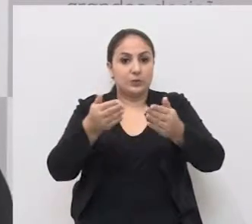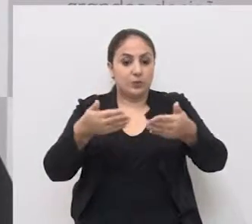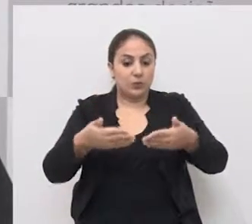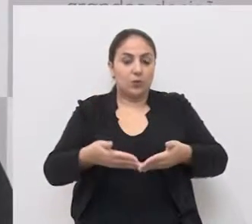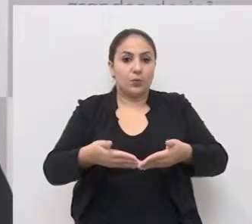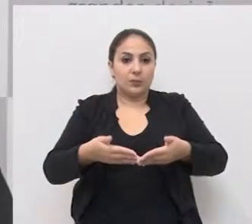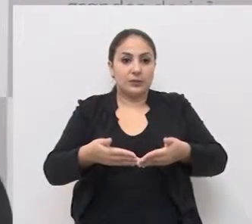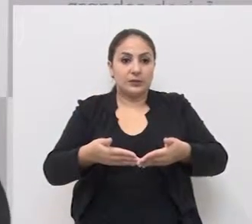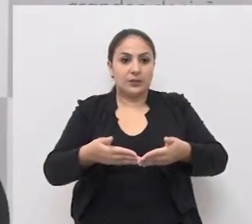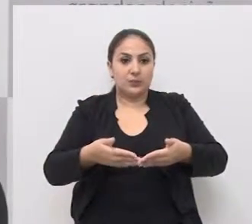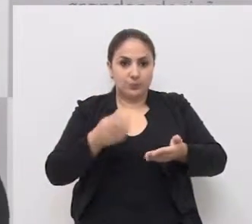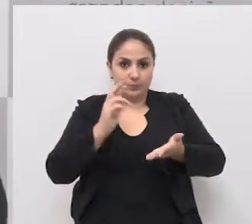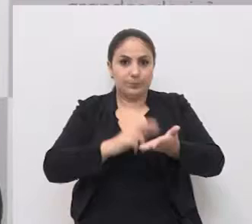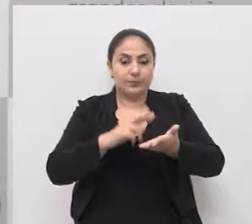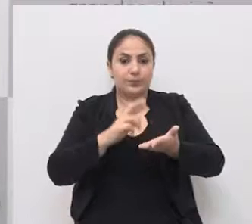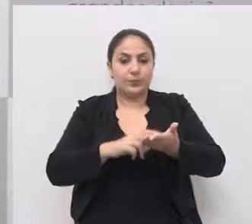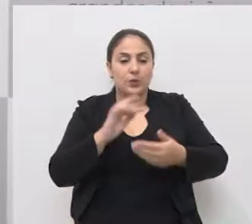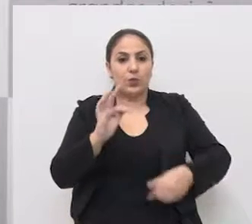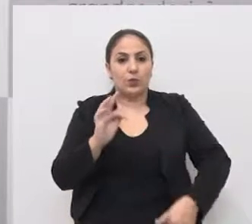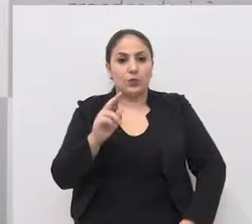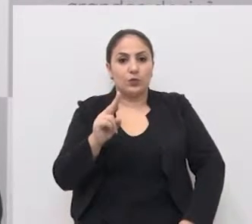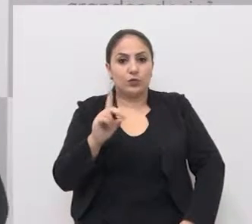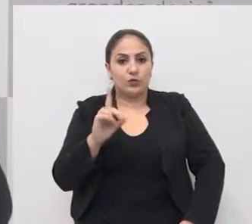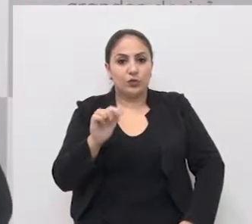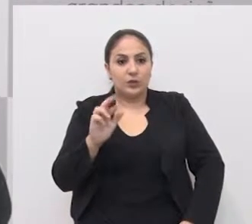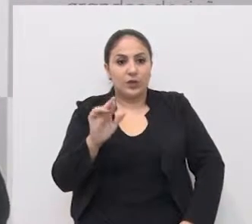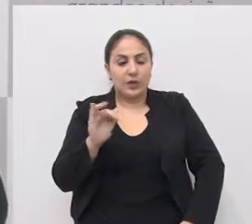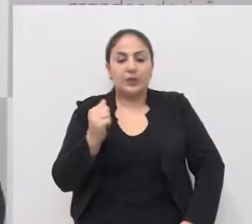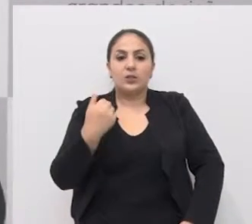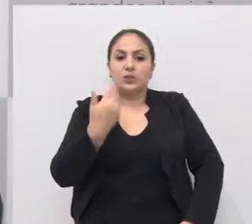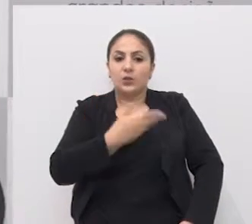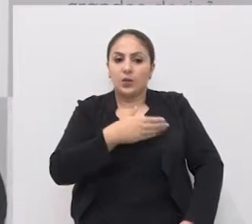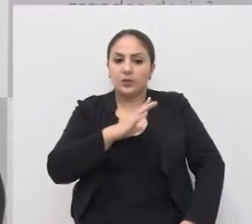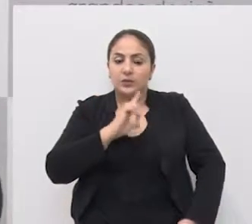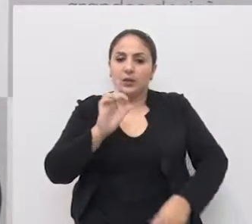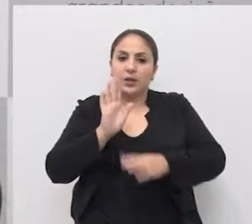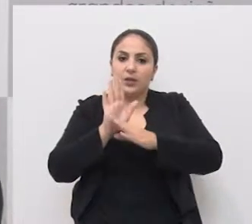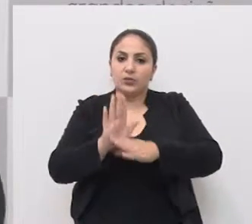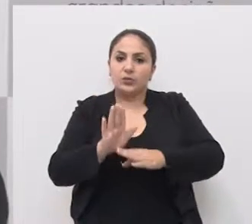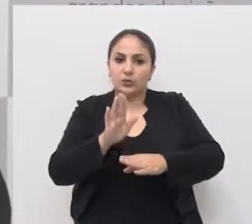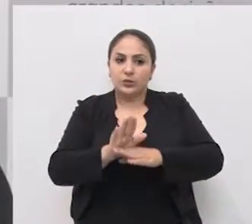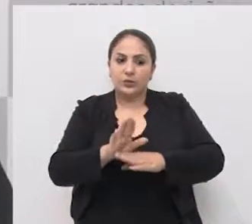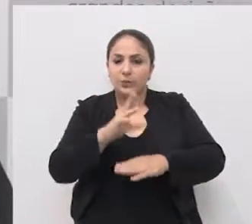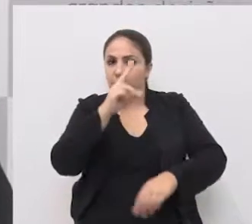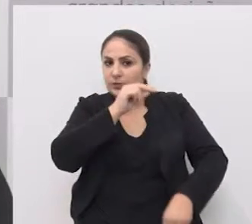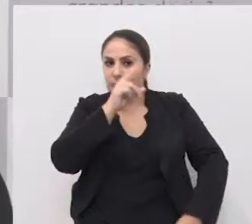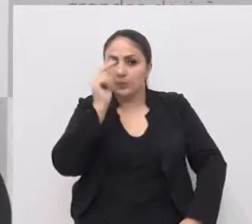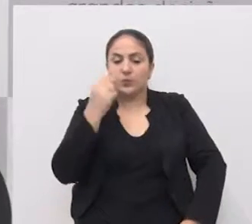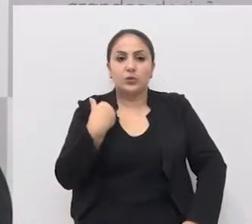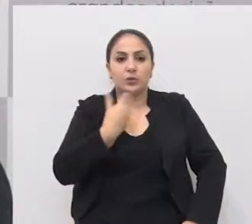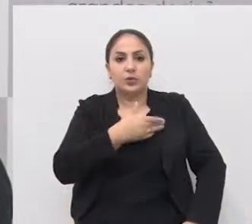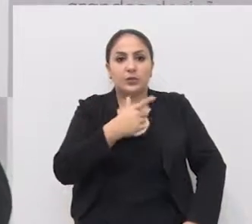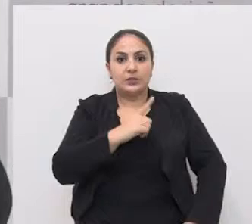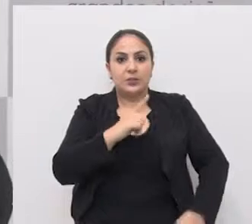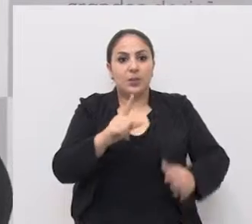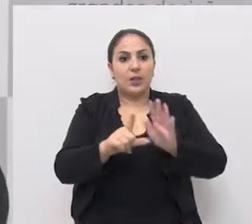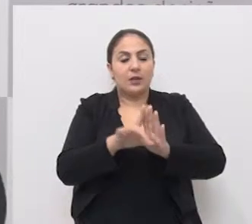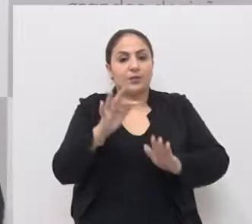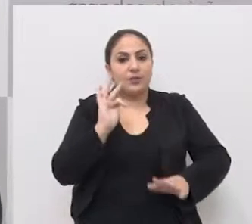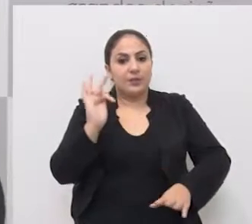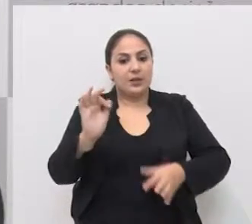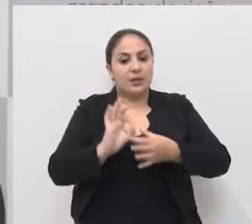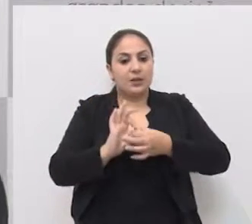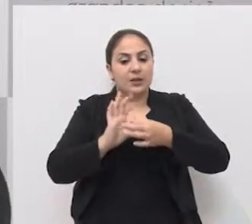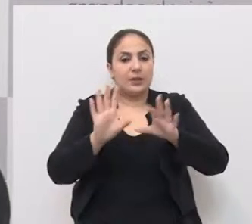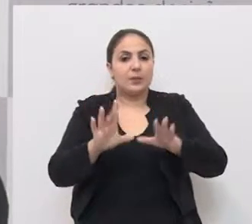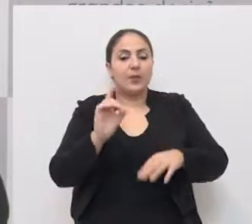comissão provisória, essa comissão de regulação fundiária, para que possamos dar um auxílio ao Executivo, que a gente possa agilizar. Nós temos a Lei Federal,